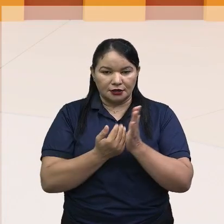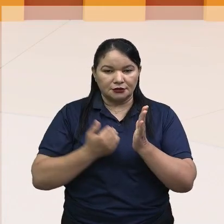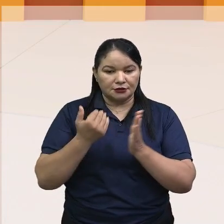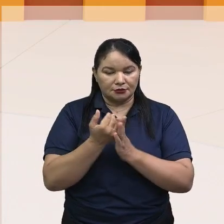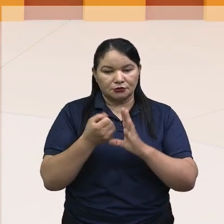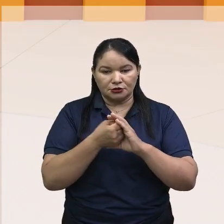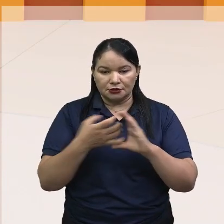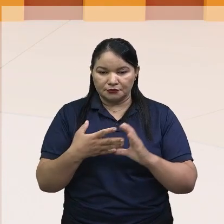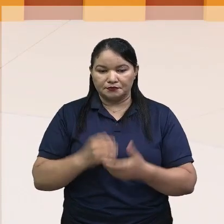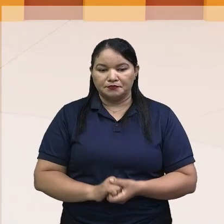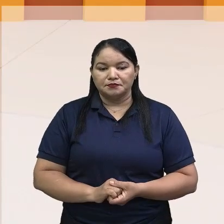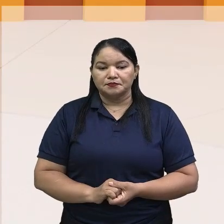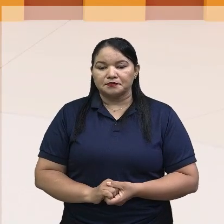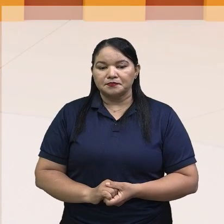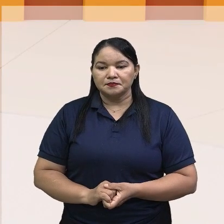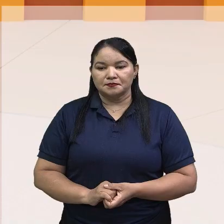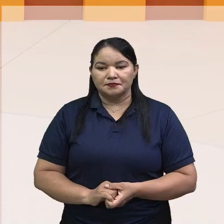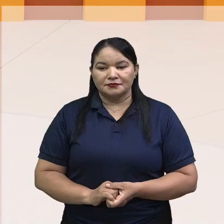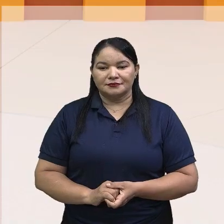características a partir de agora.